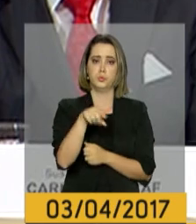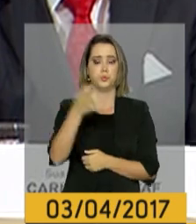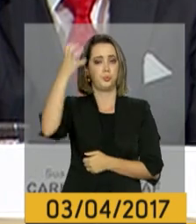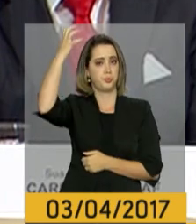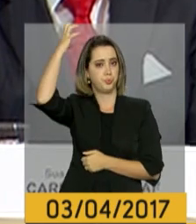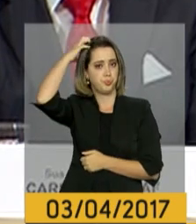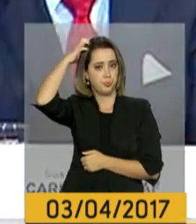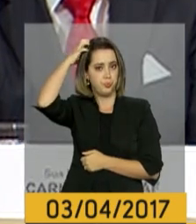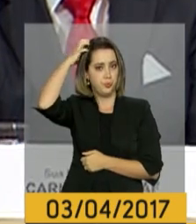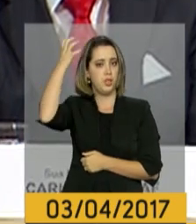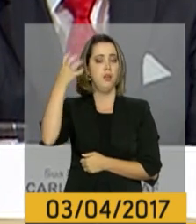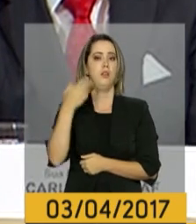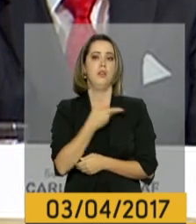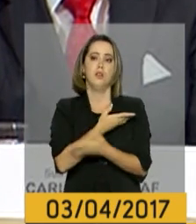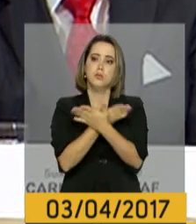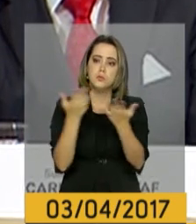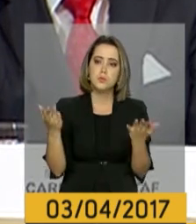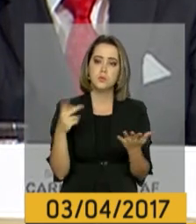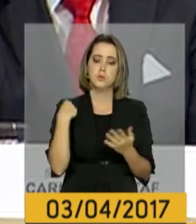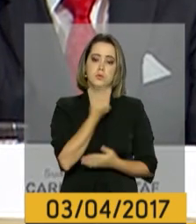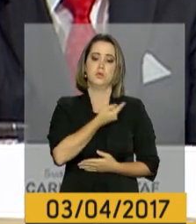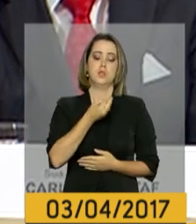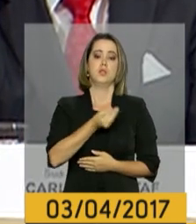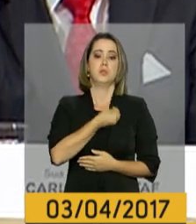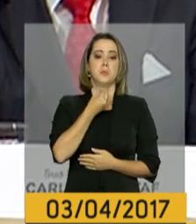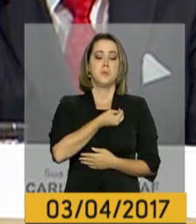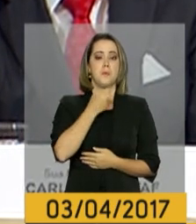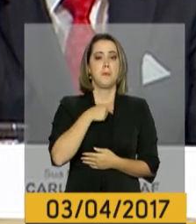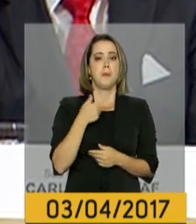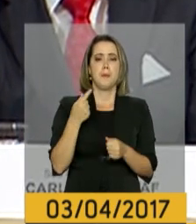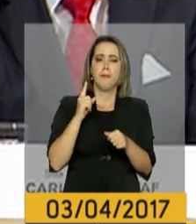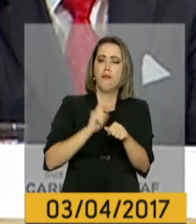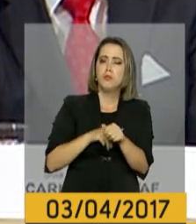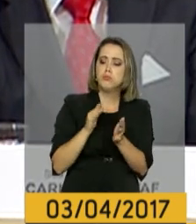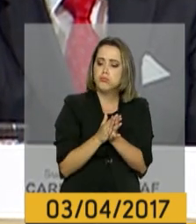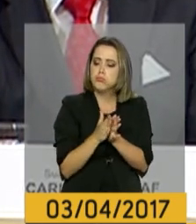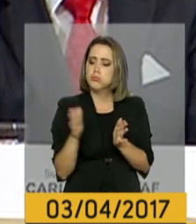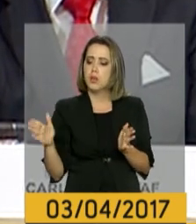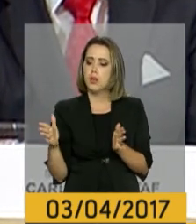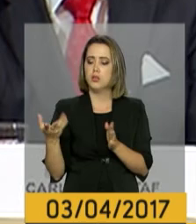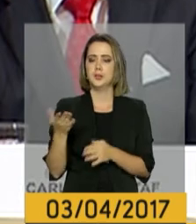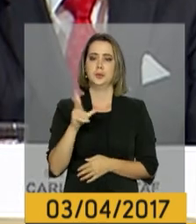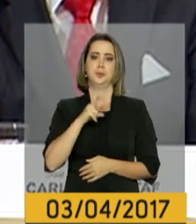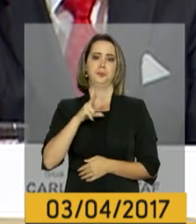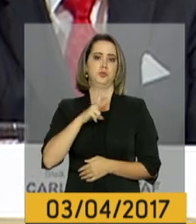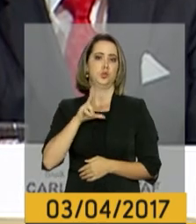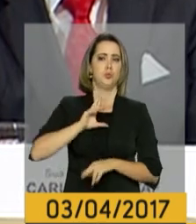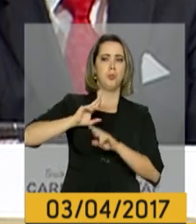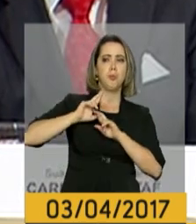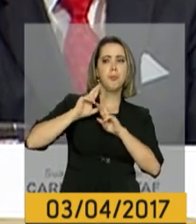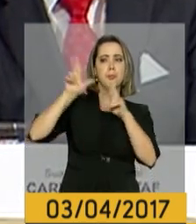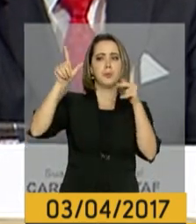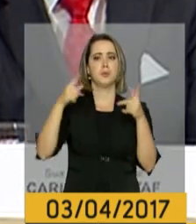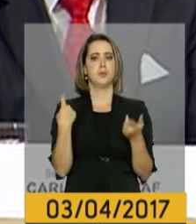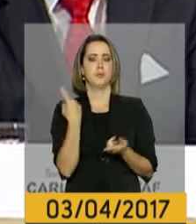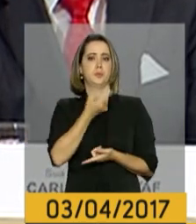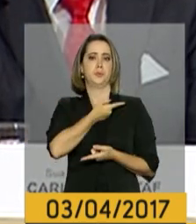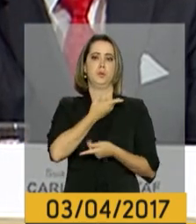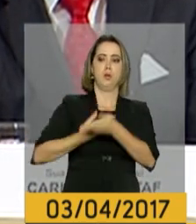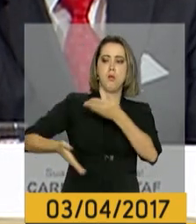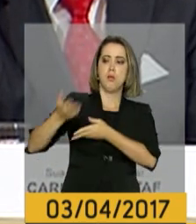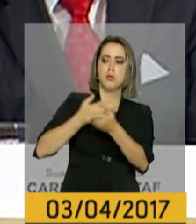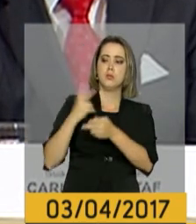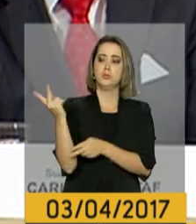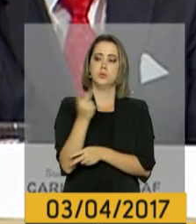Majestade, senhoras e senhores, nós vivemos um momento de particular dinamismo na nossa